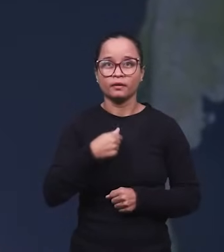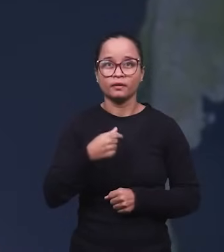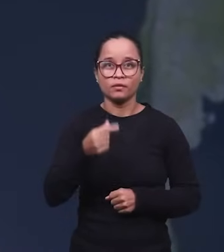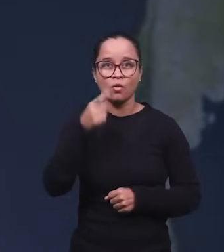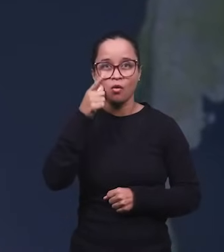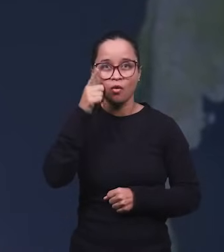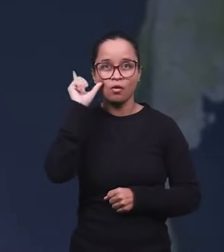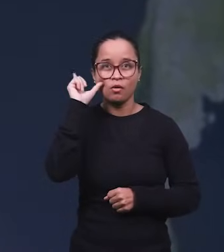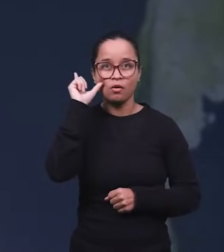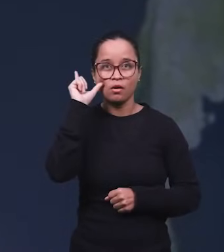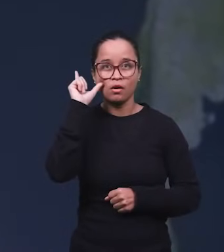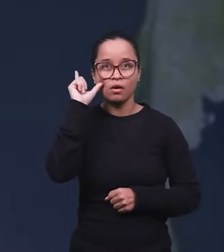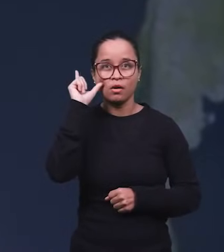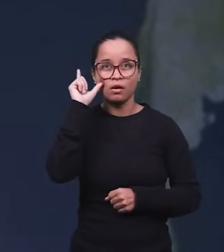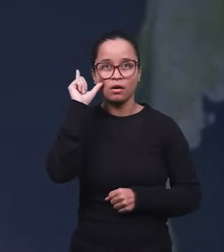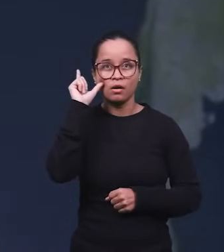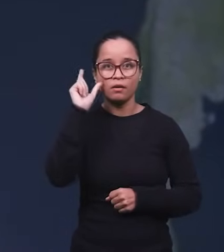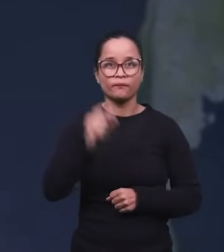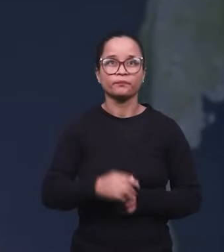ontem